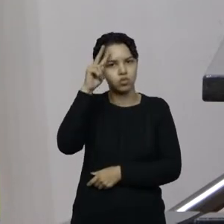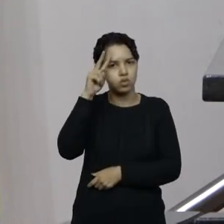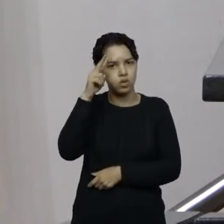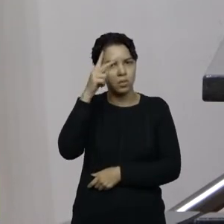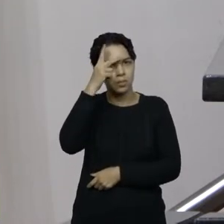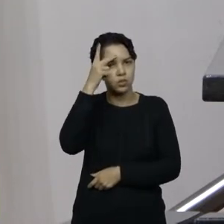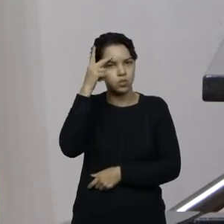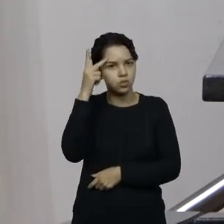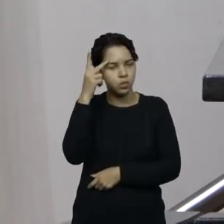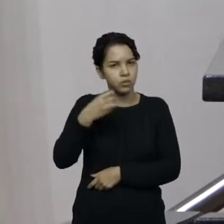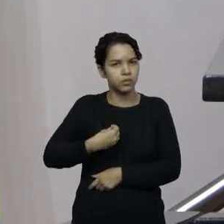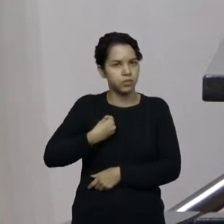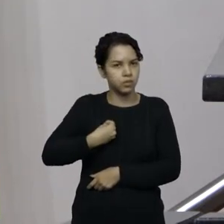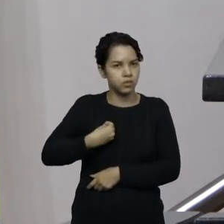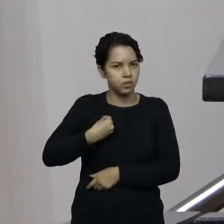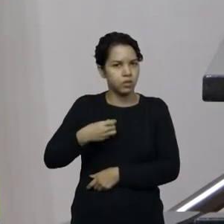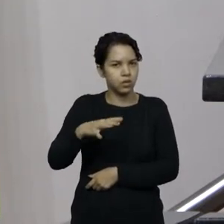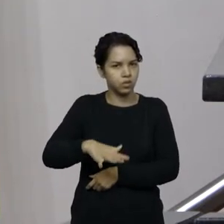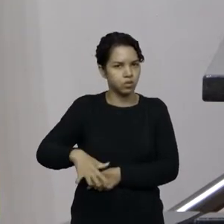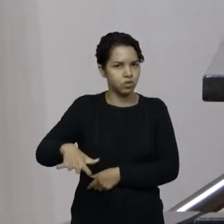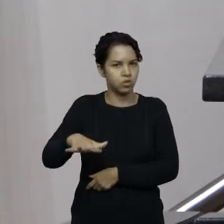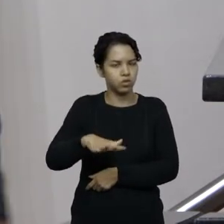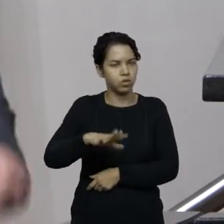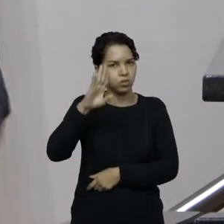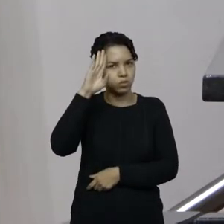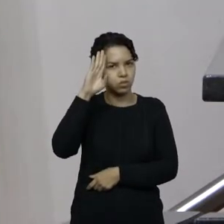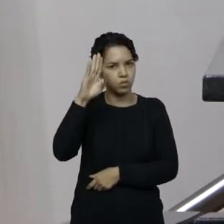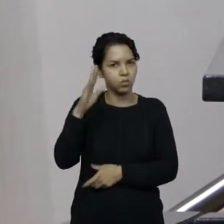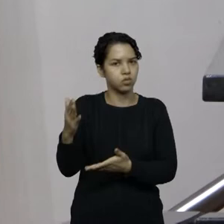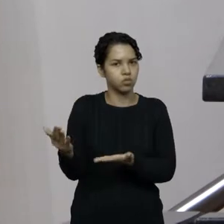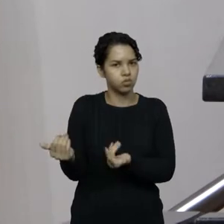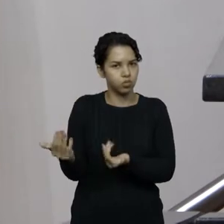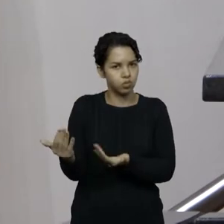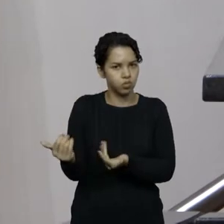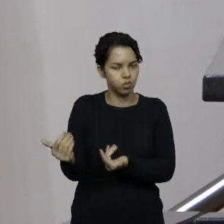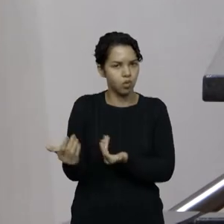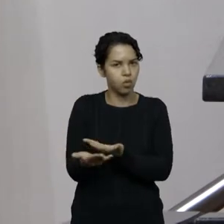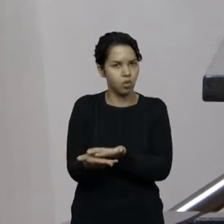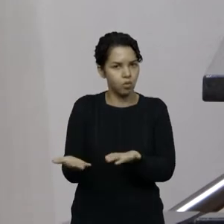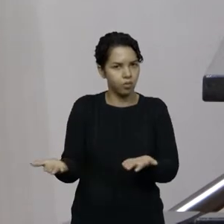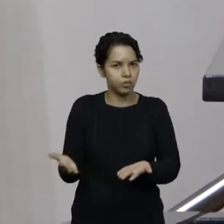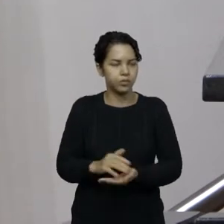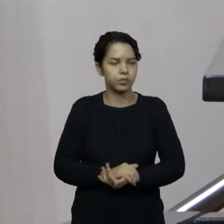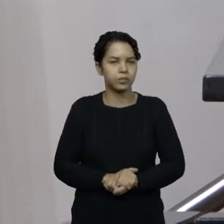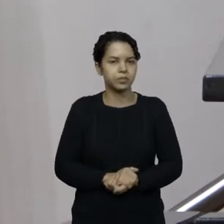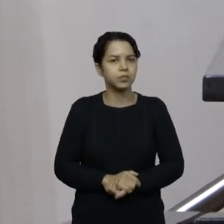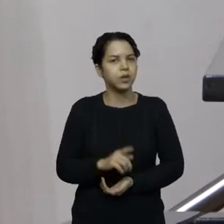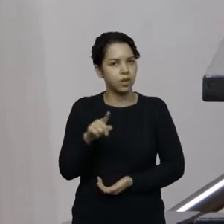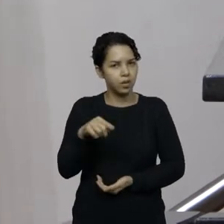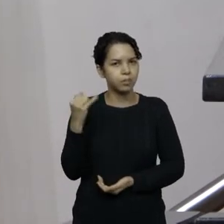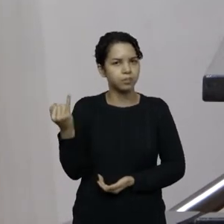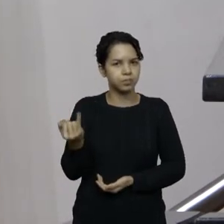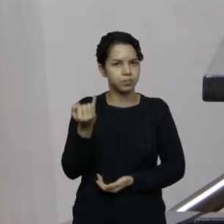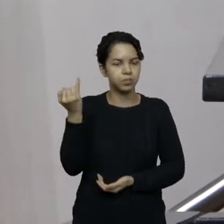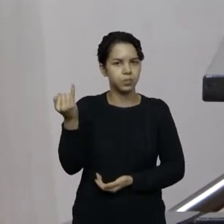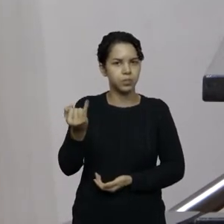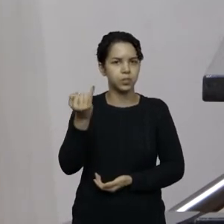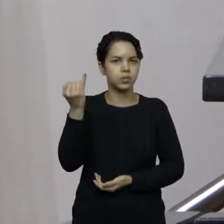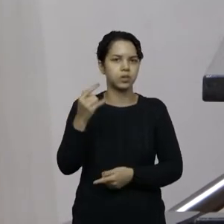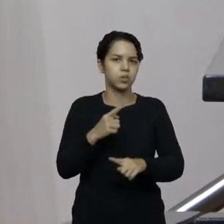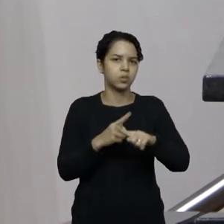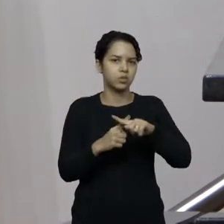região especialmente os adolescentes e jovens é extremamente positivo